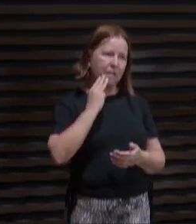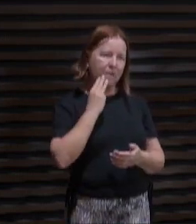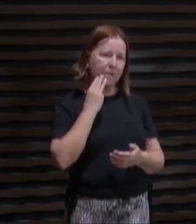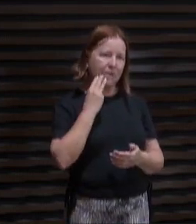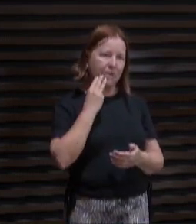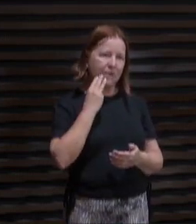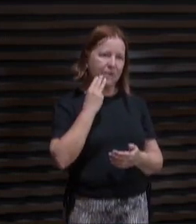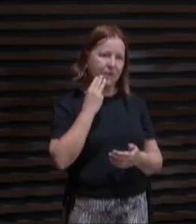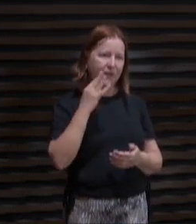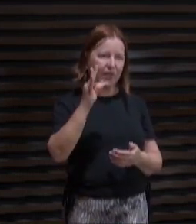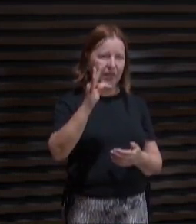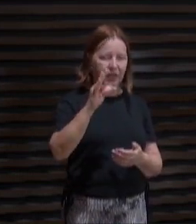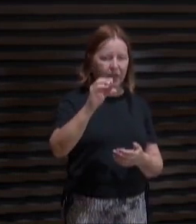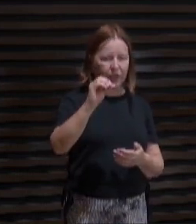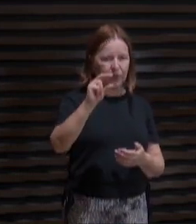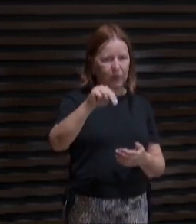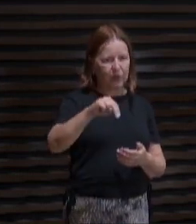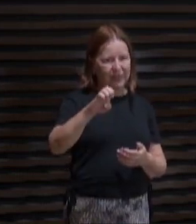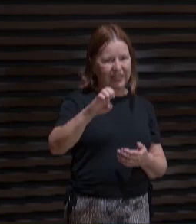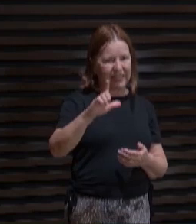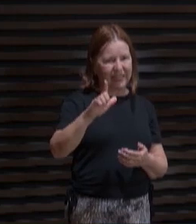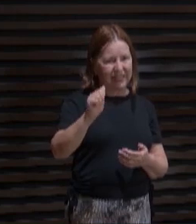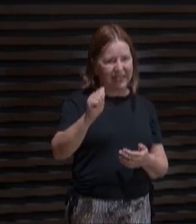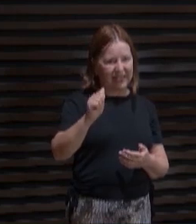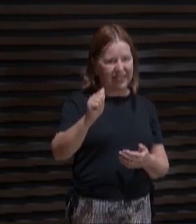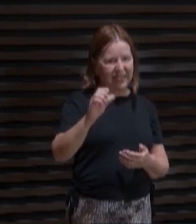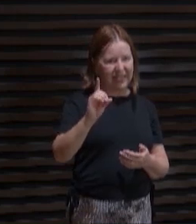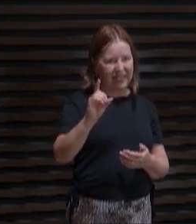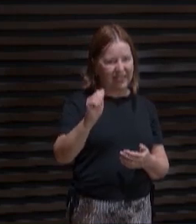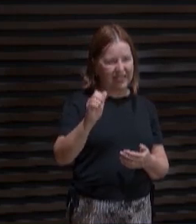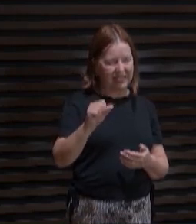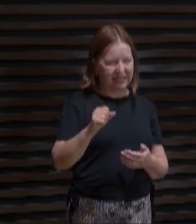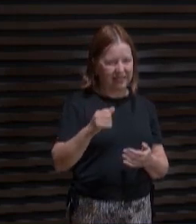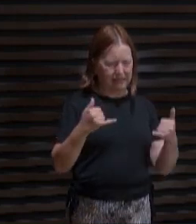milhões de toneladas de energia por segundo